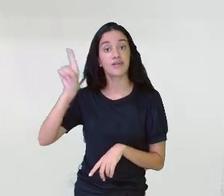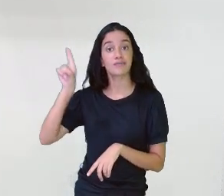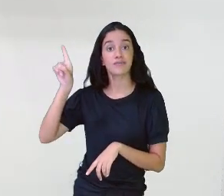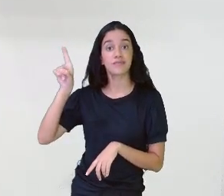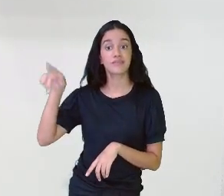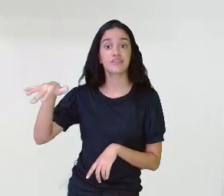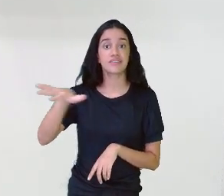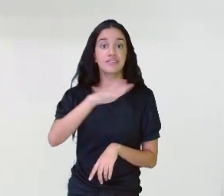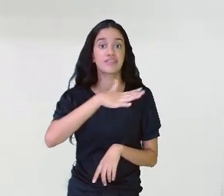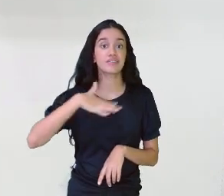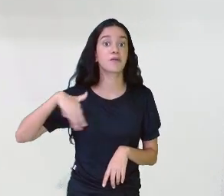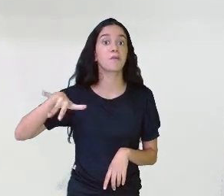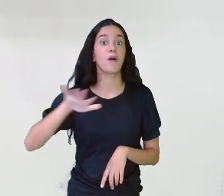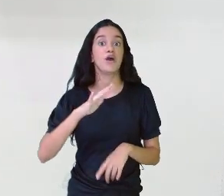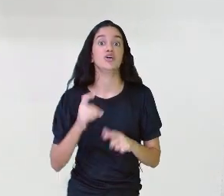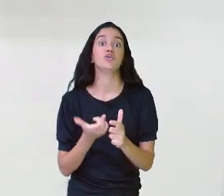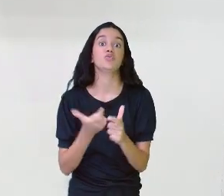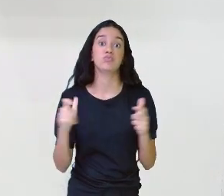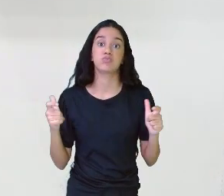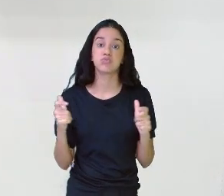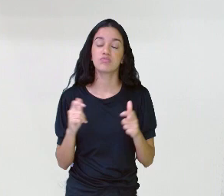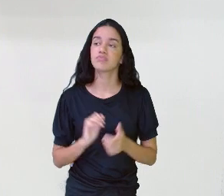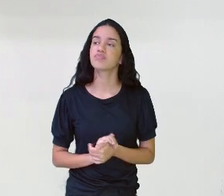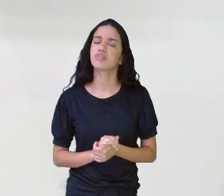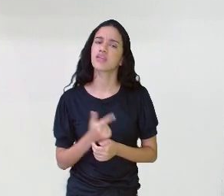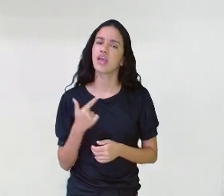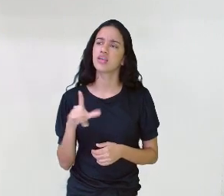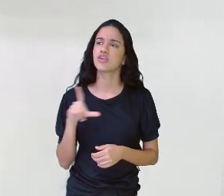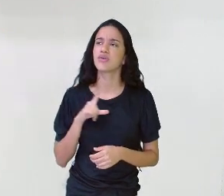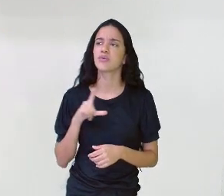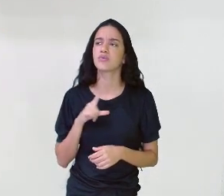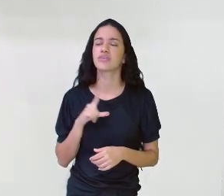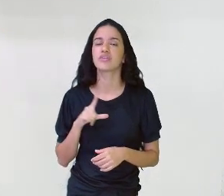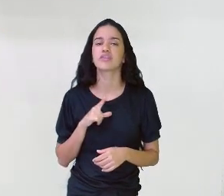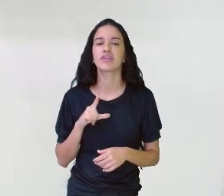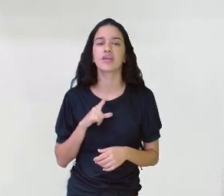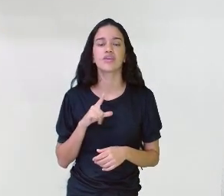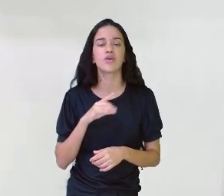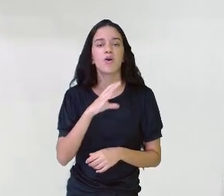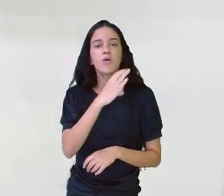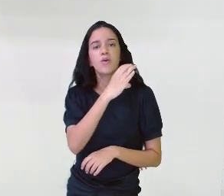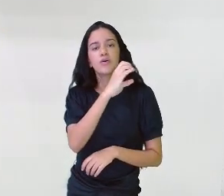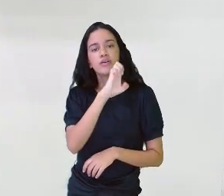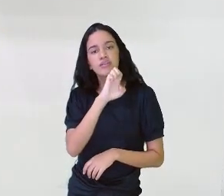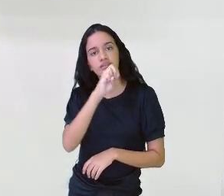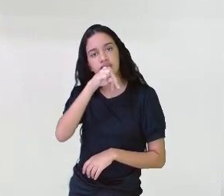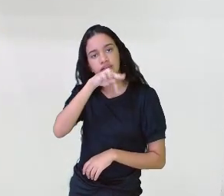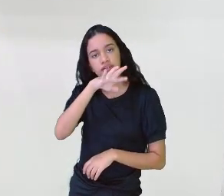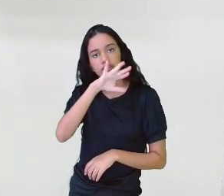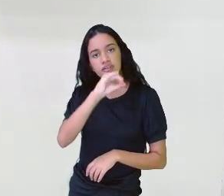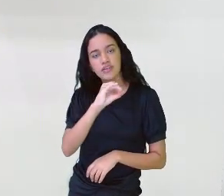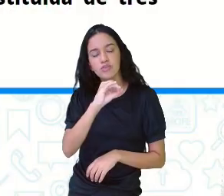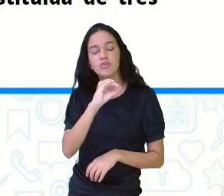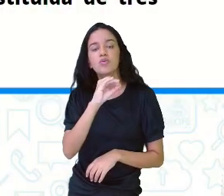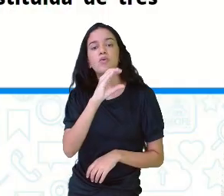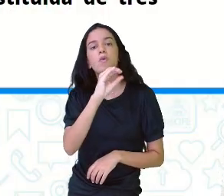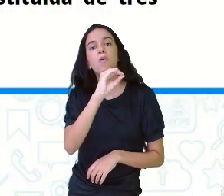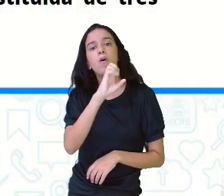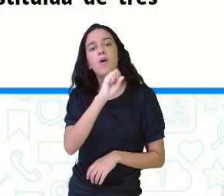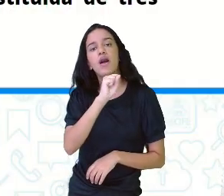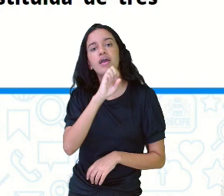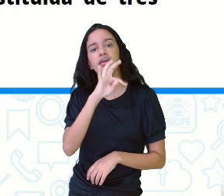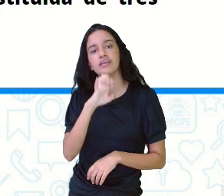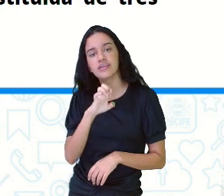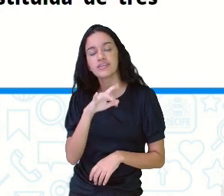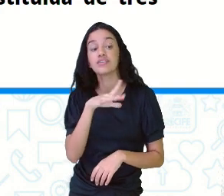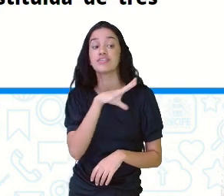região que é enorme. Aí eu tenho a região centro-oeste, que é onde diz que fica localizado o Distrito